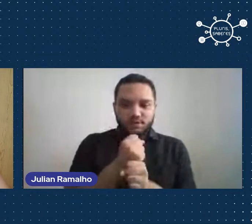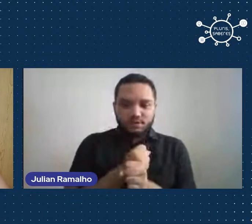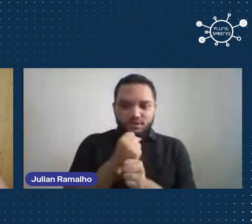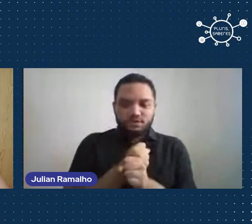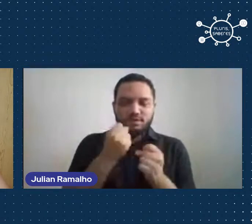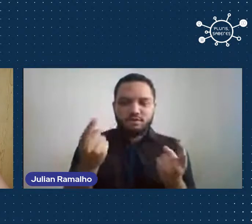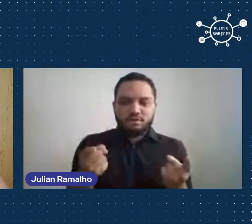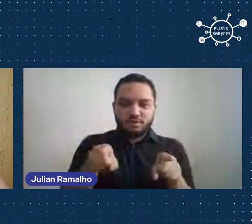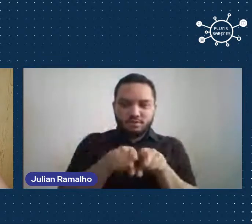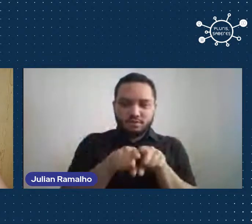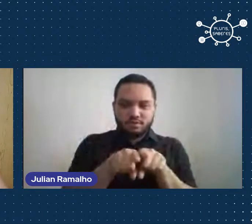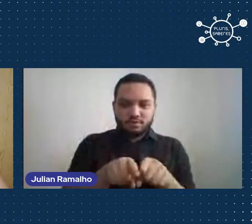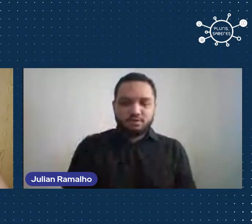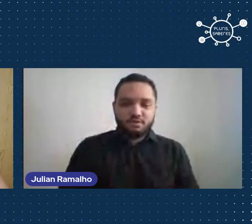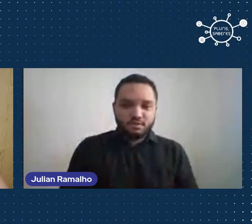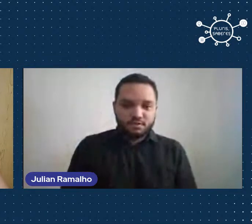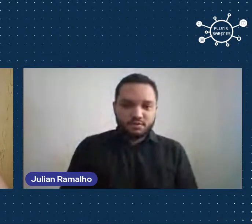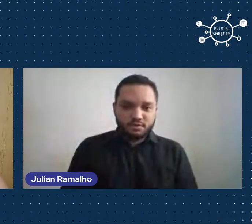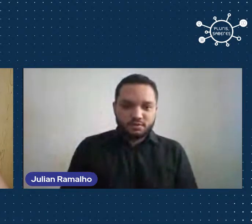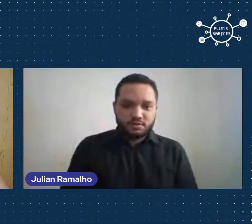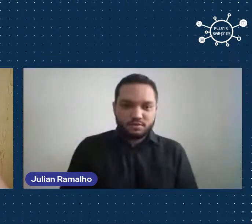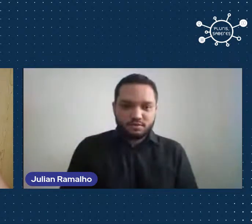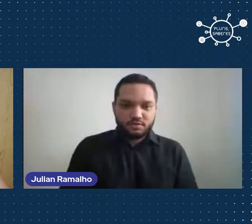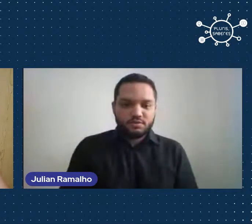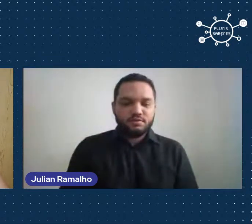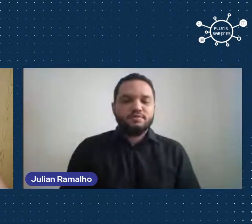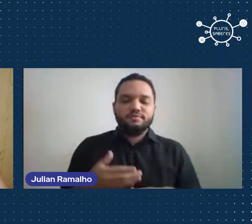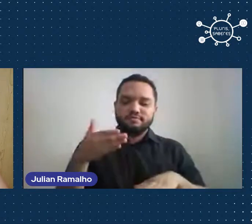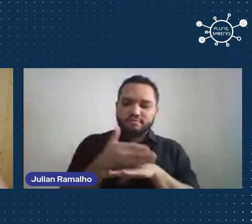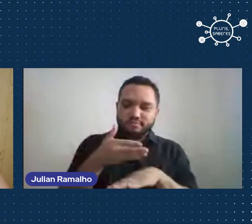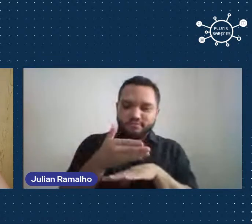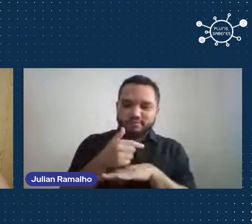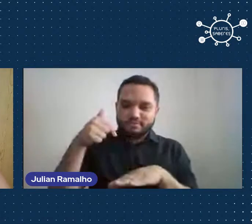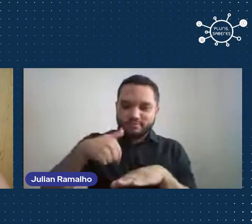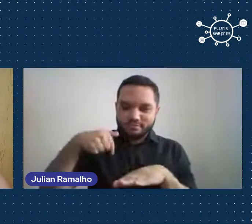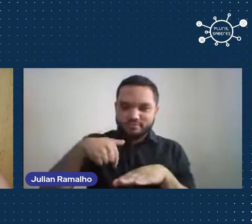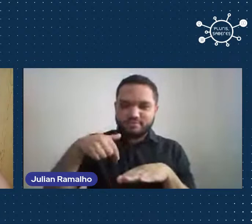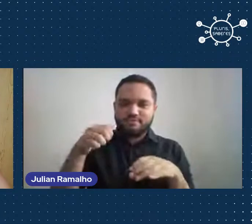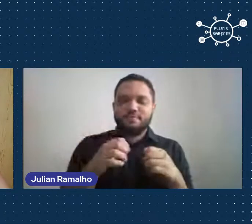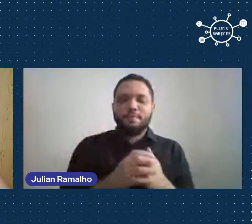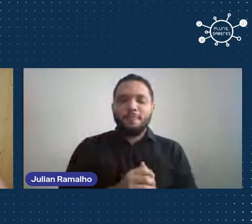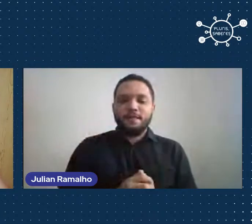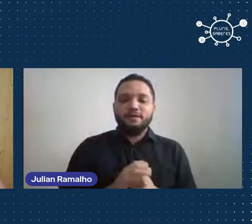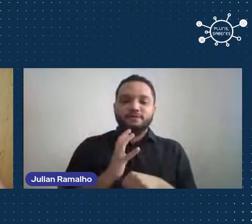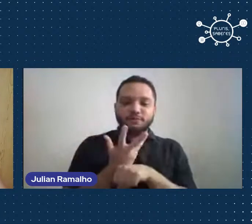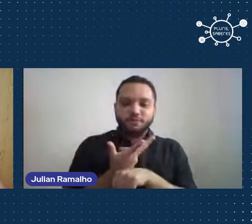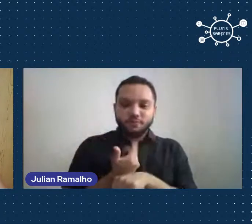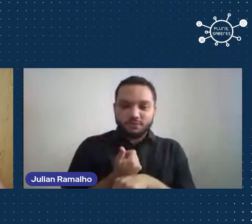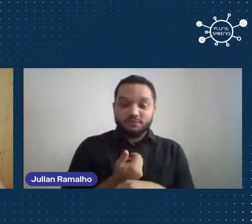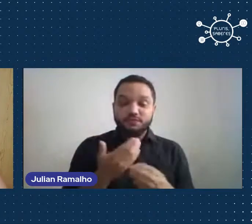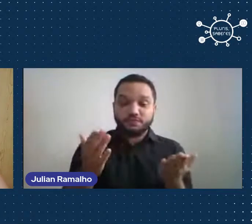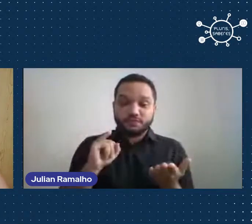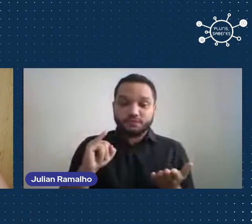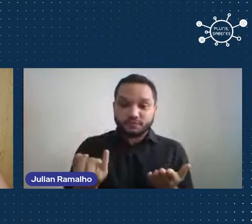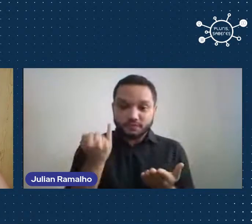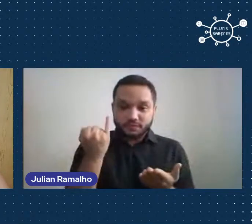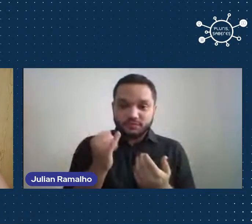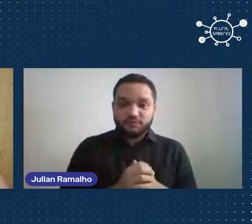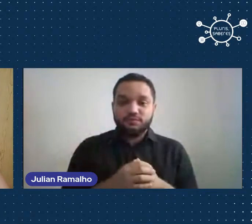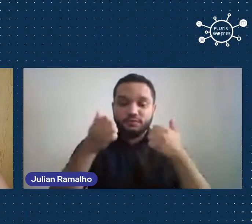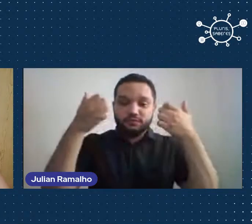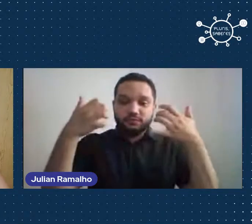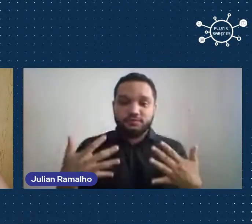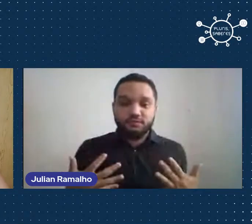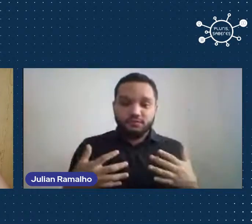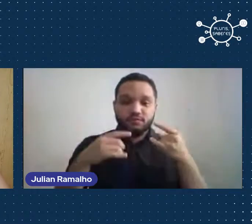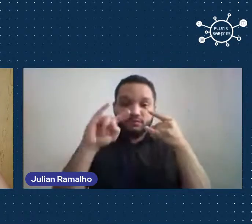parceria, que já tem cadeira cativa aqui com a gente na SMPC. E eu gostaria de aproveitar o momento e ainda ressaltar que a live